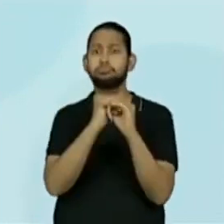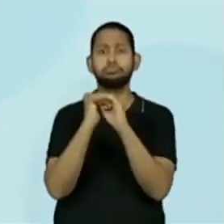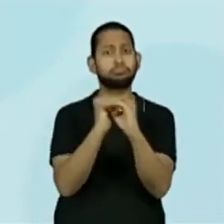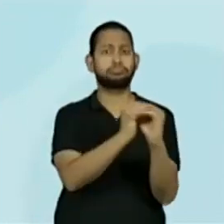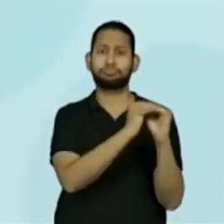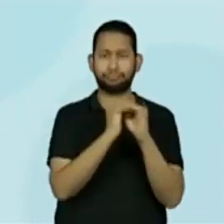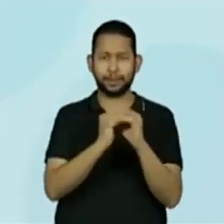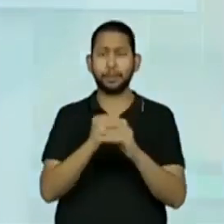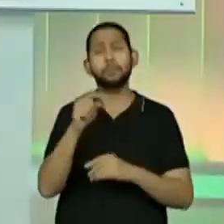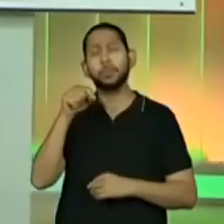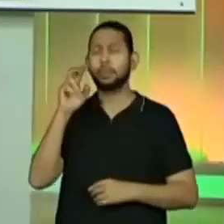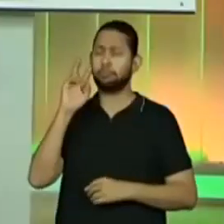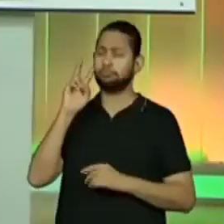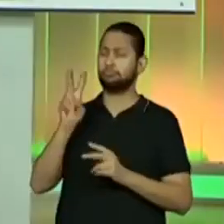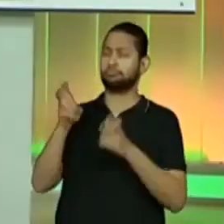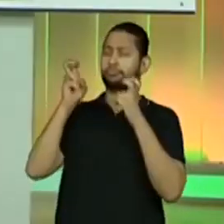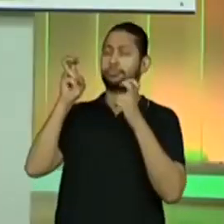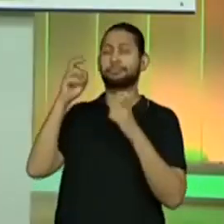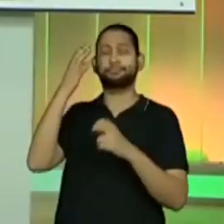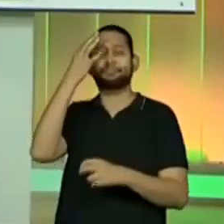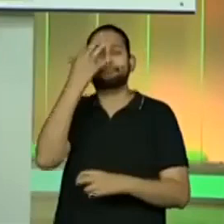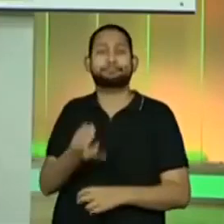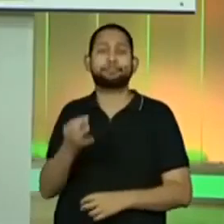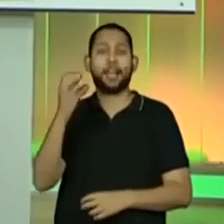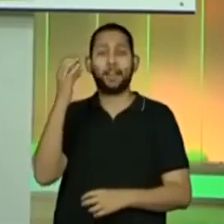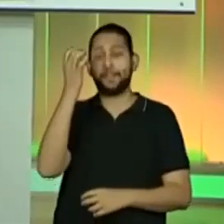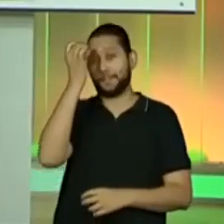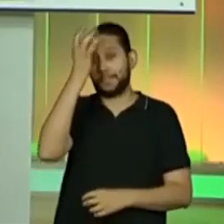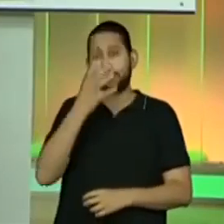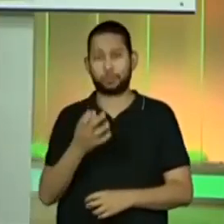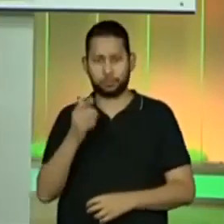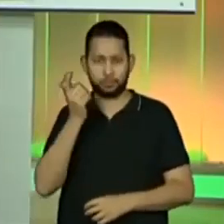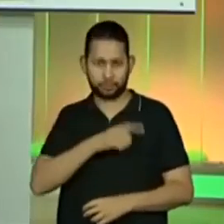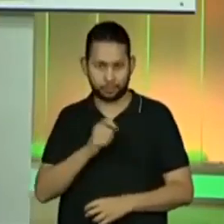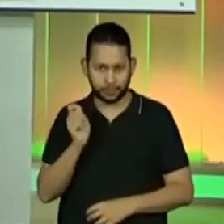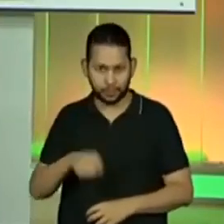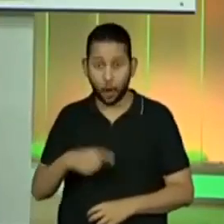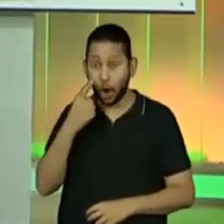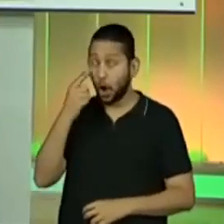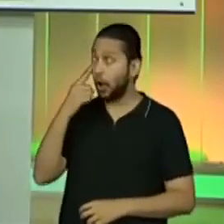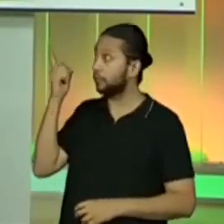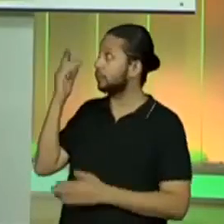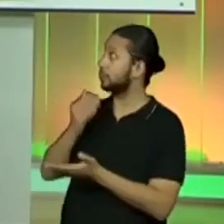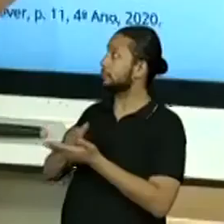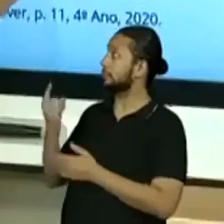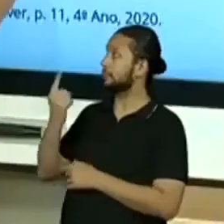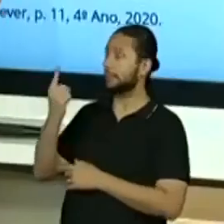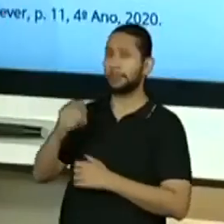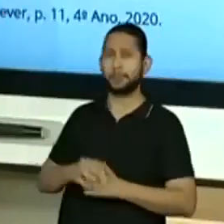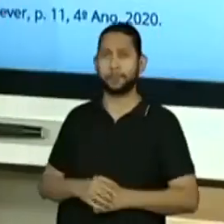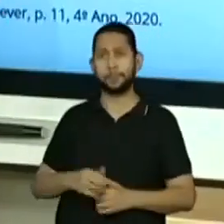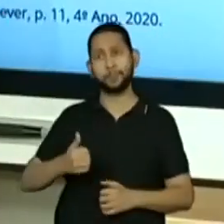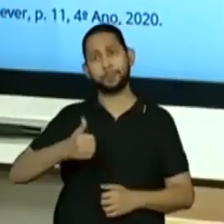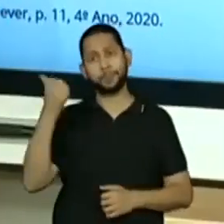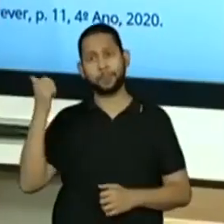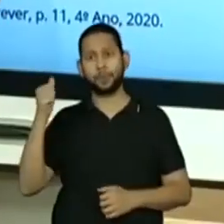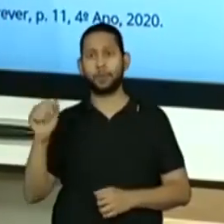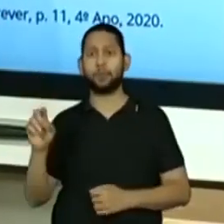a ler e compreender todo o sistema de numeração decimal. Então, comecemos: olha,